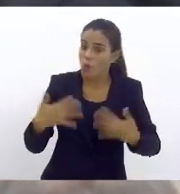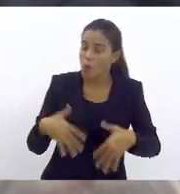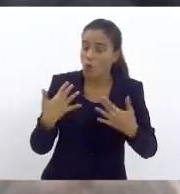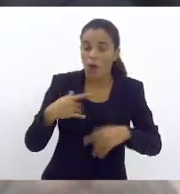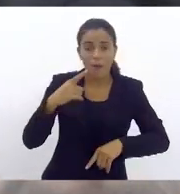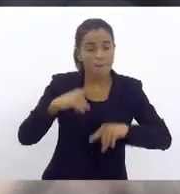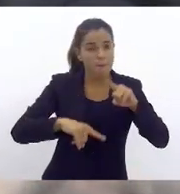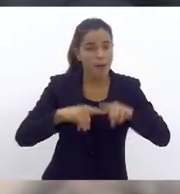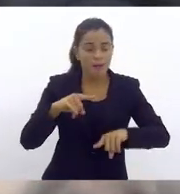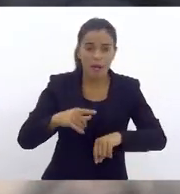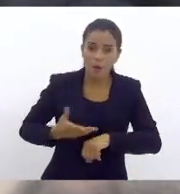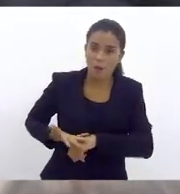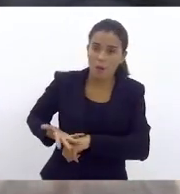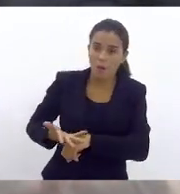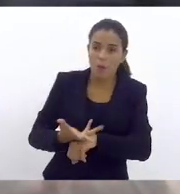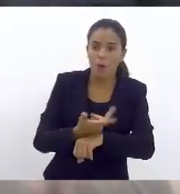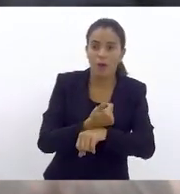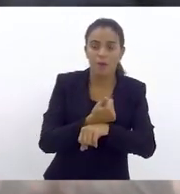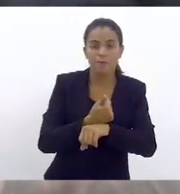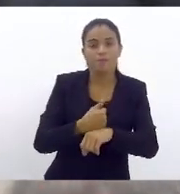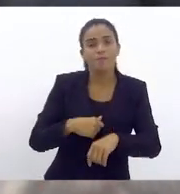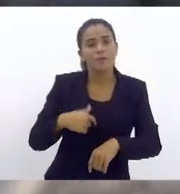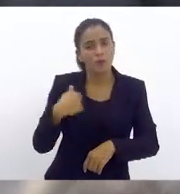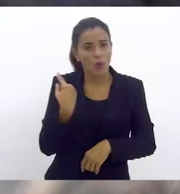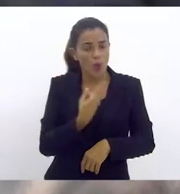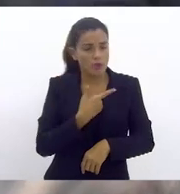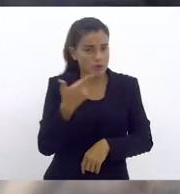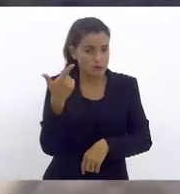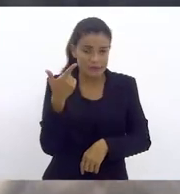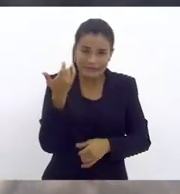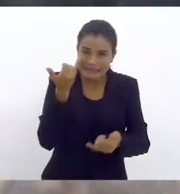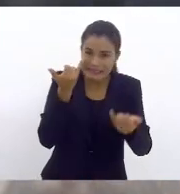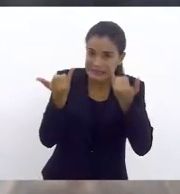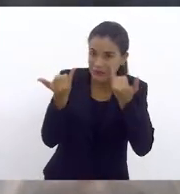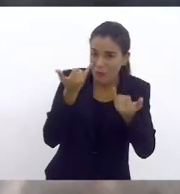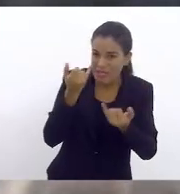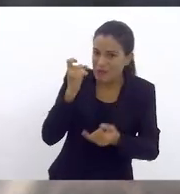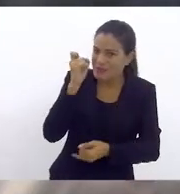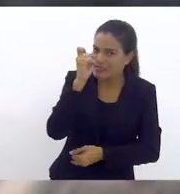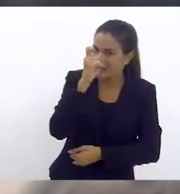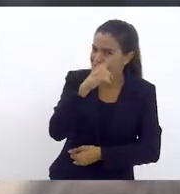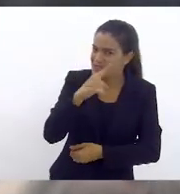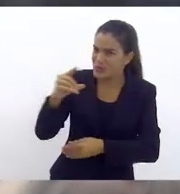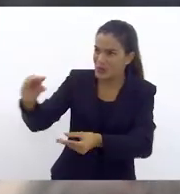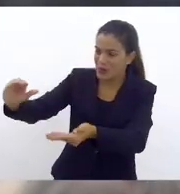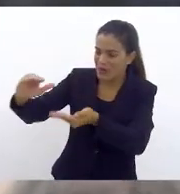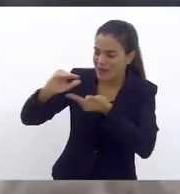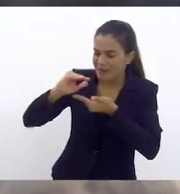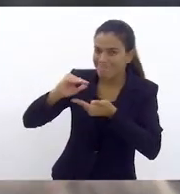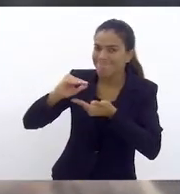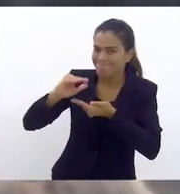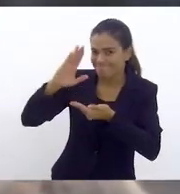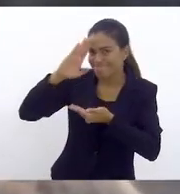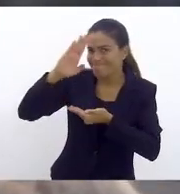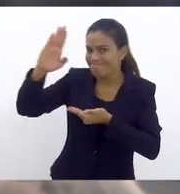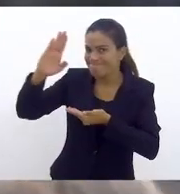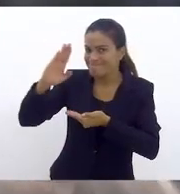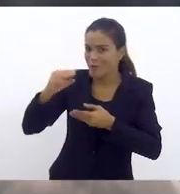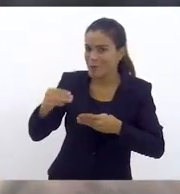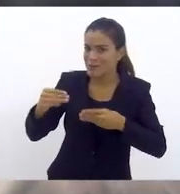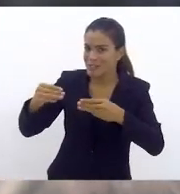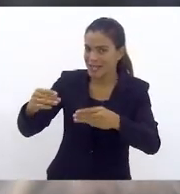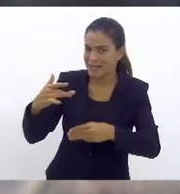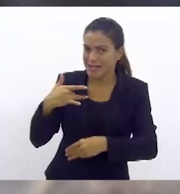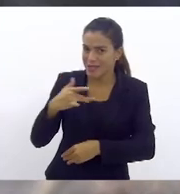rico tivemos dificuldades de acesso a informações do governo federal especificamente do Ministério